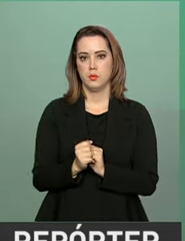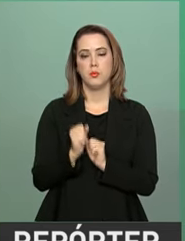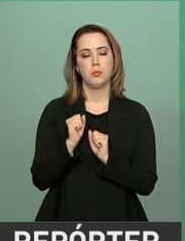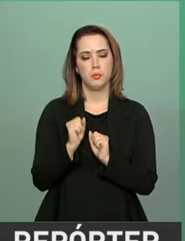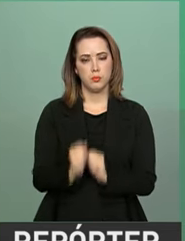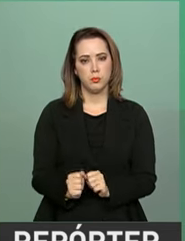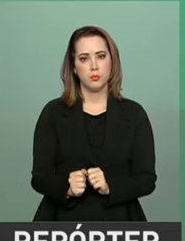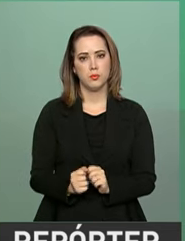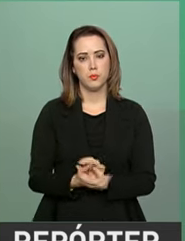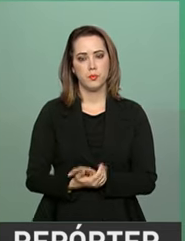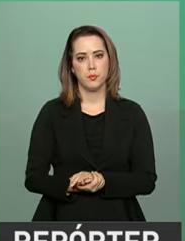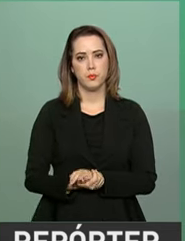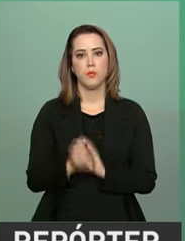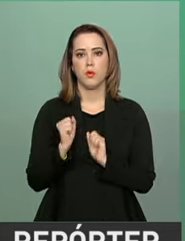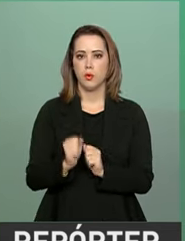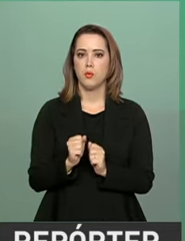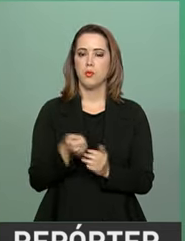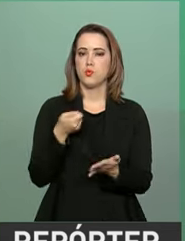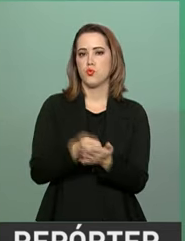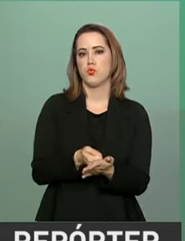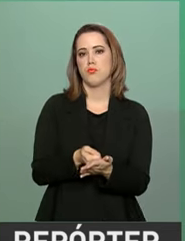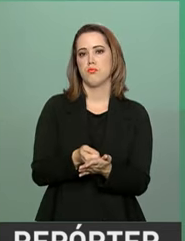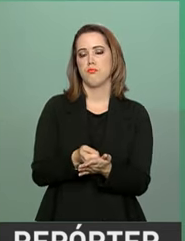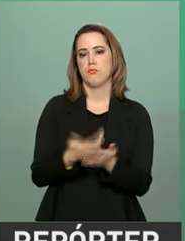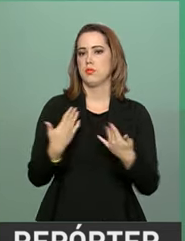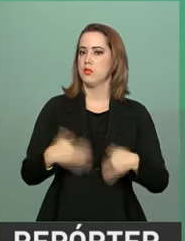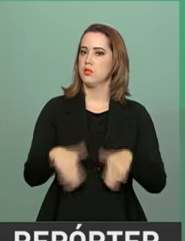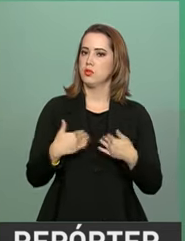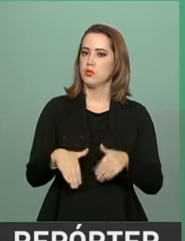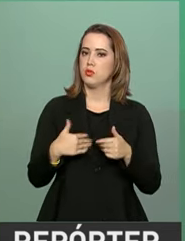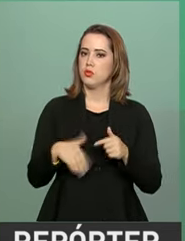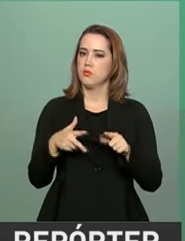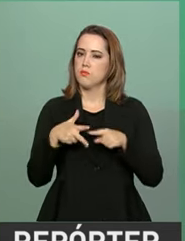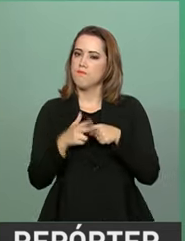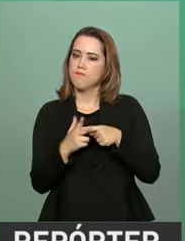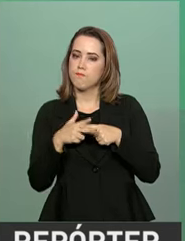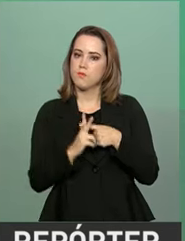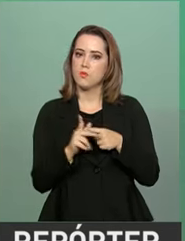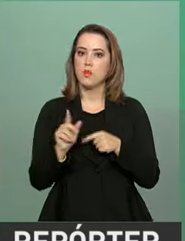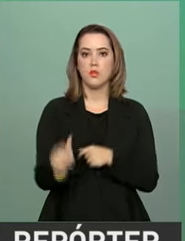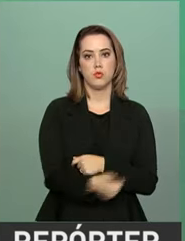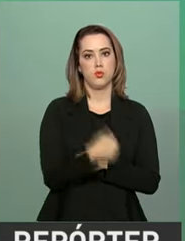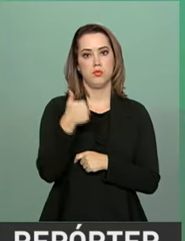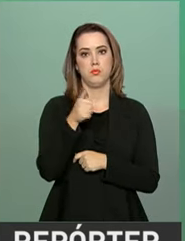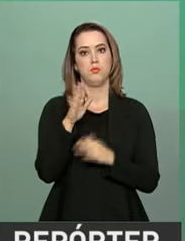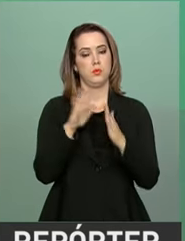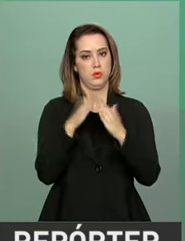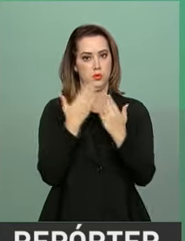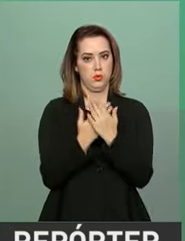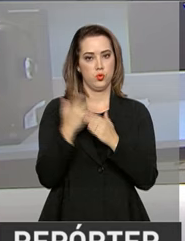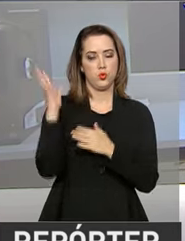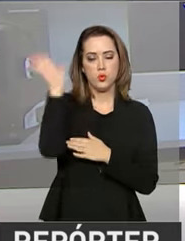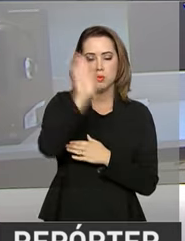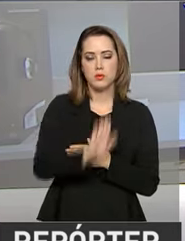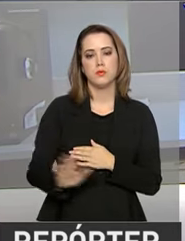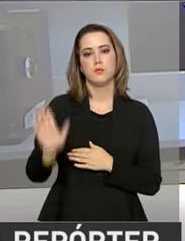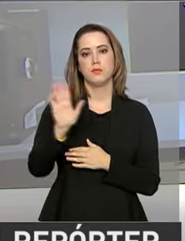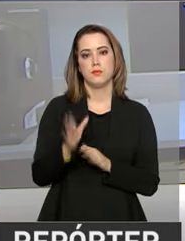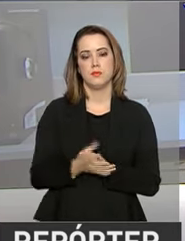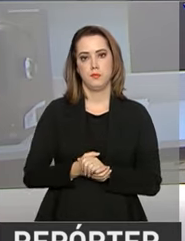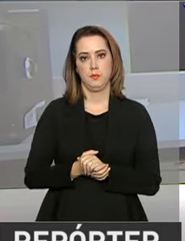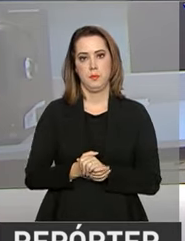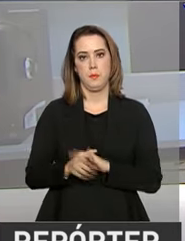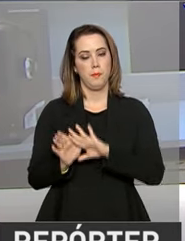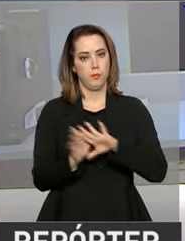poderá honrar essas despesas de manutenção e de qualificação das escolas de todo o Brasil. E